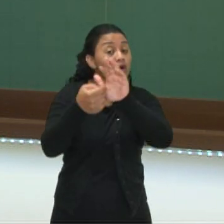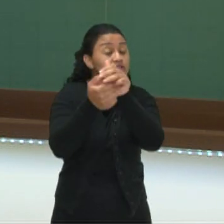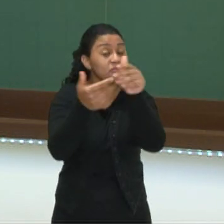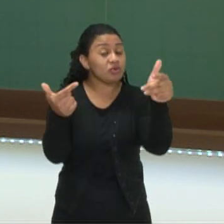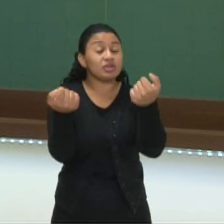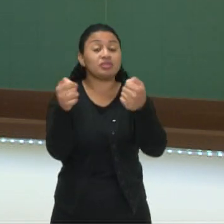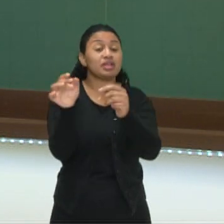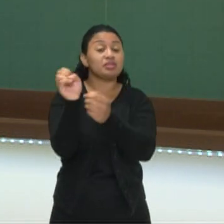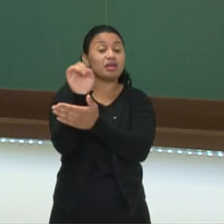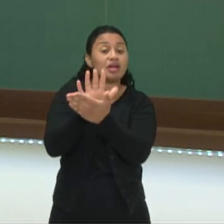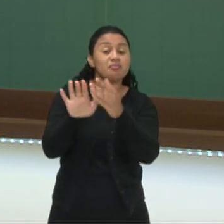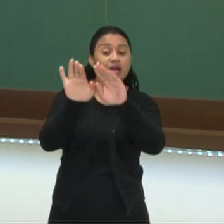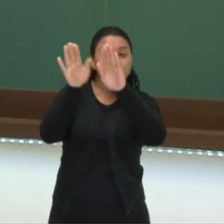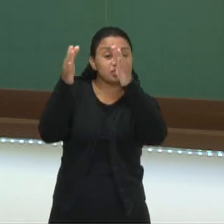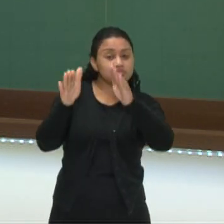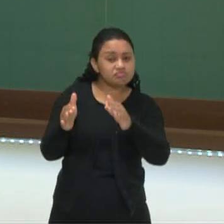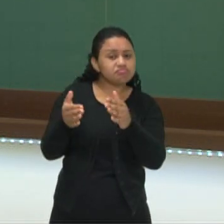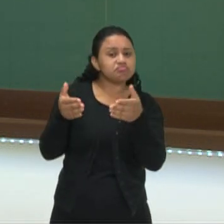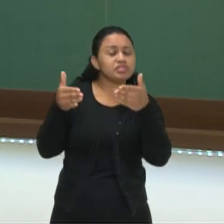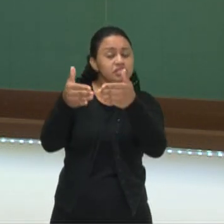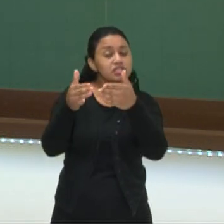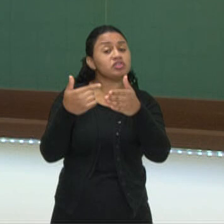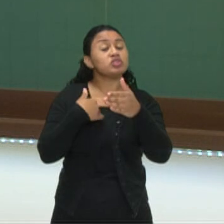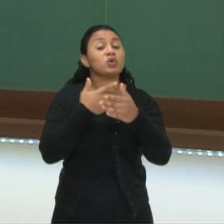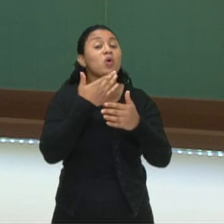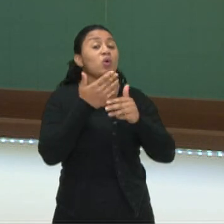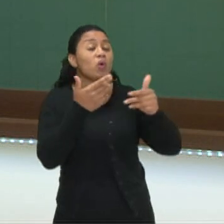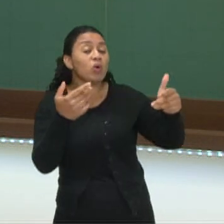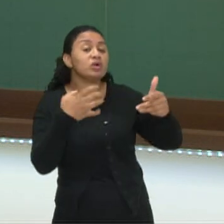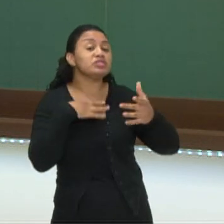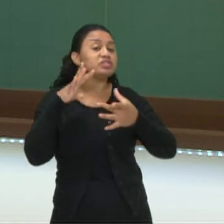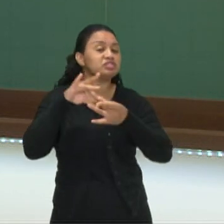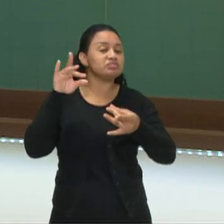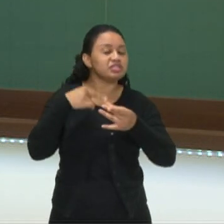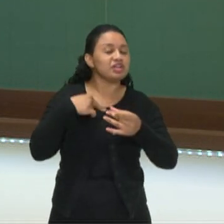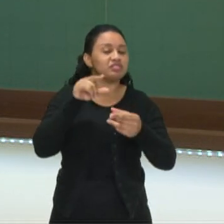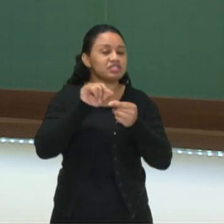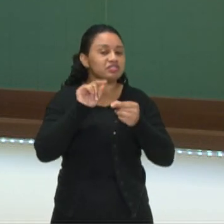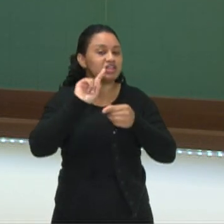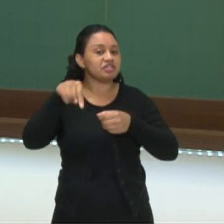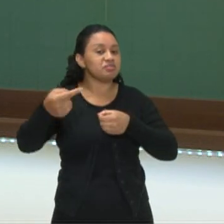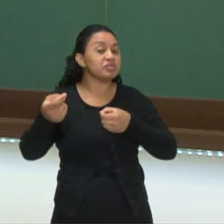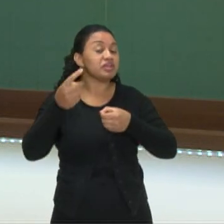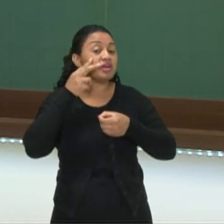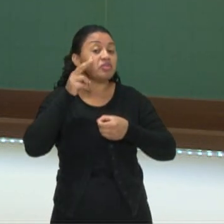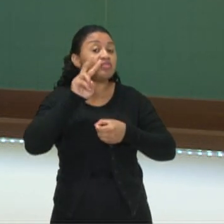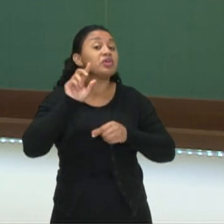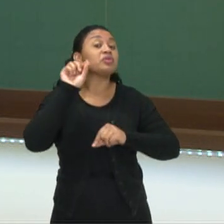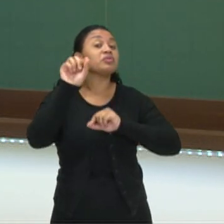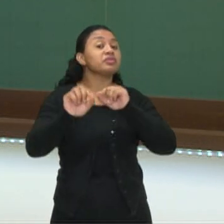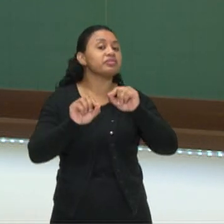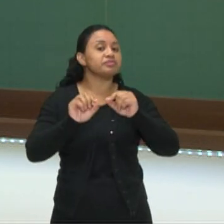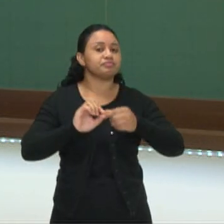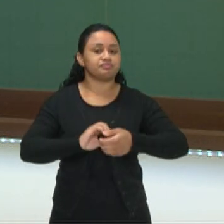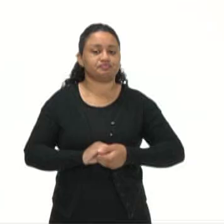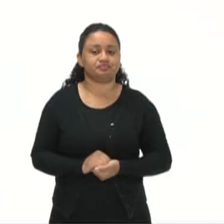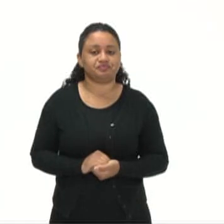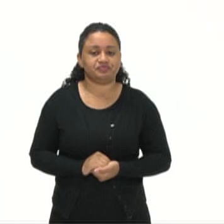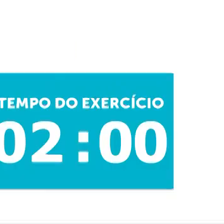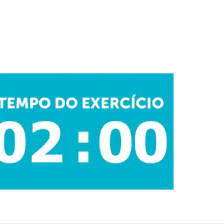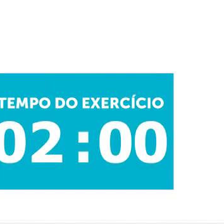figura, somente usando cores e formas abstratas. Vai lá, eu fico aguardando o resultado. Quero ver o que vocês vão fazer. Até daqui a pouquinho.